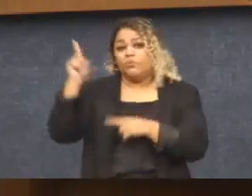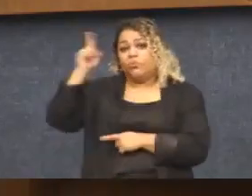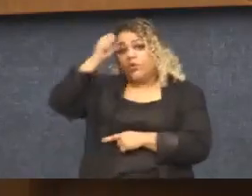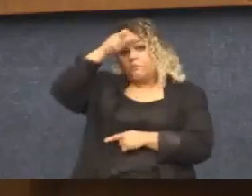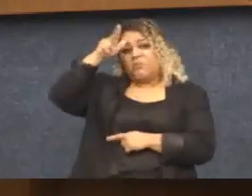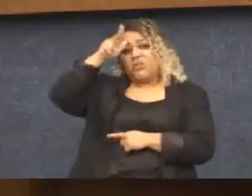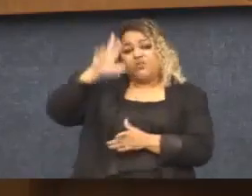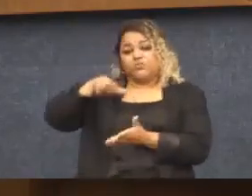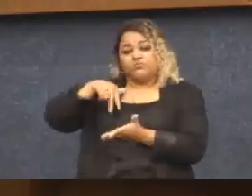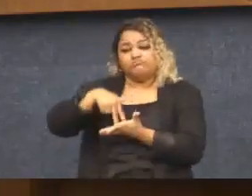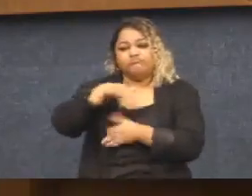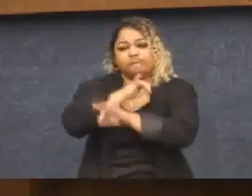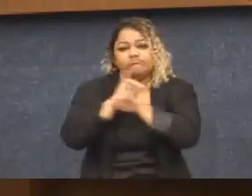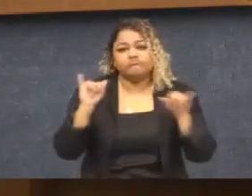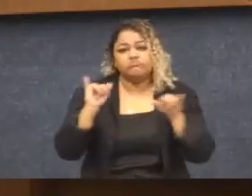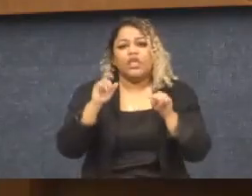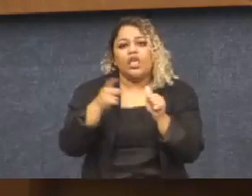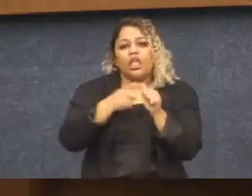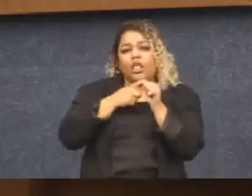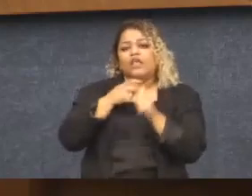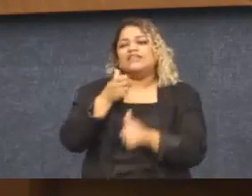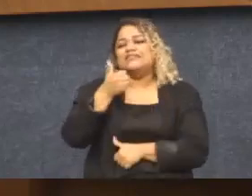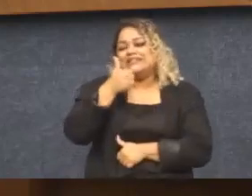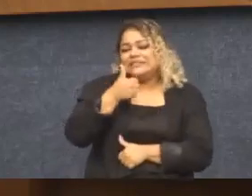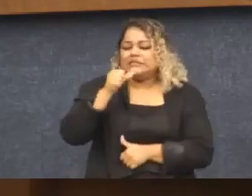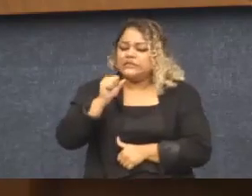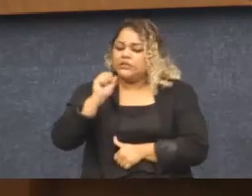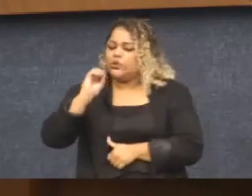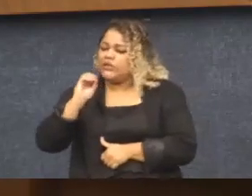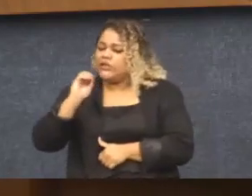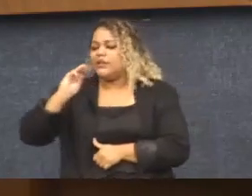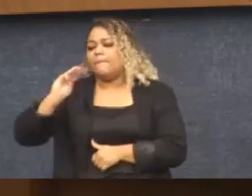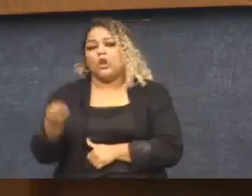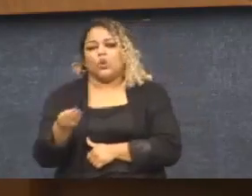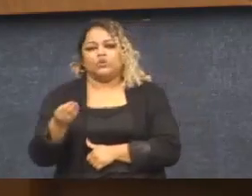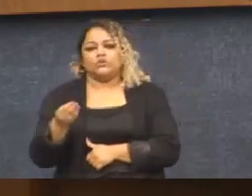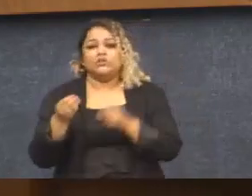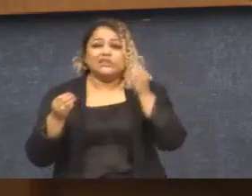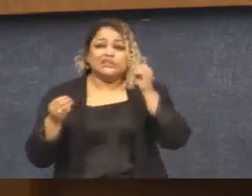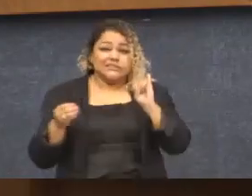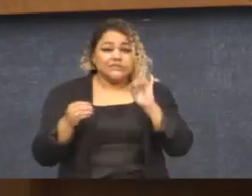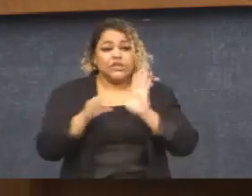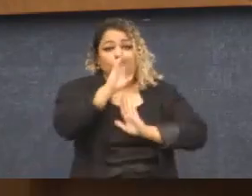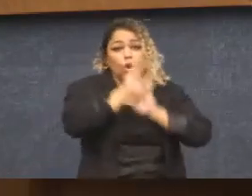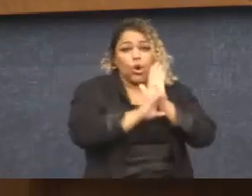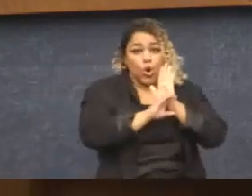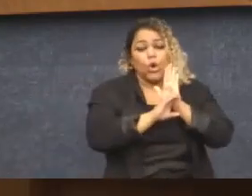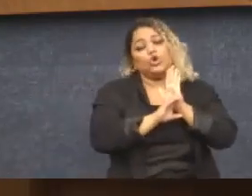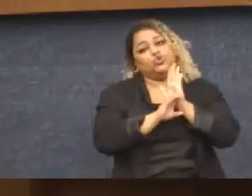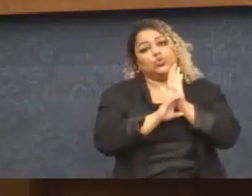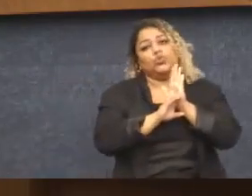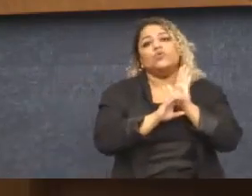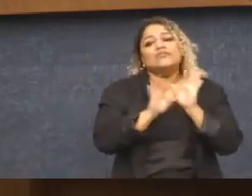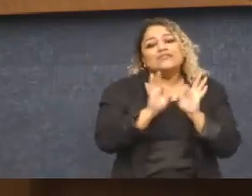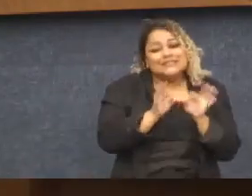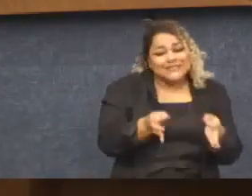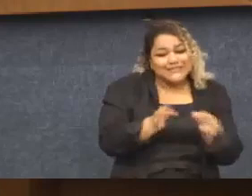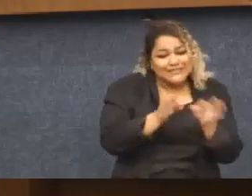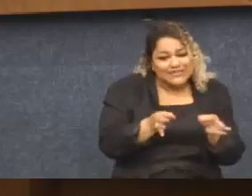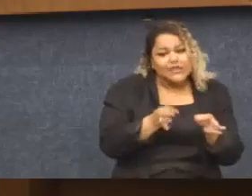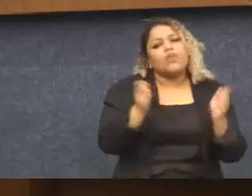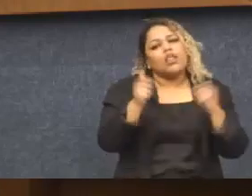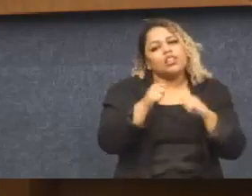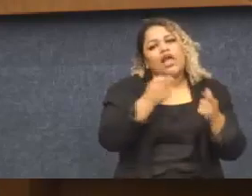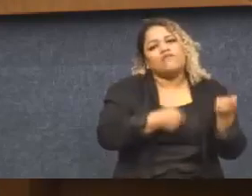déficit de 180 milhões. Se tivesse um código de posturas mais simples, com certeza mais negócios estariam aqui e estariam gerando